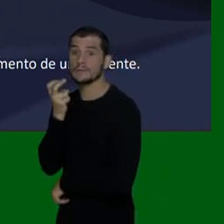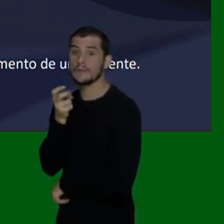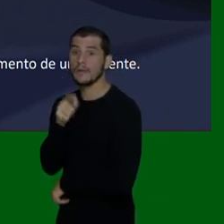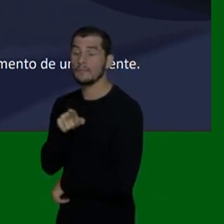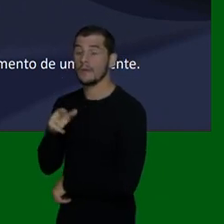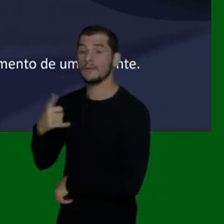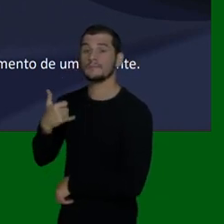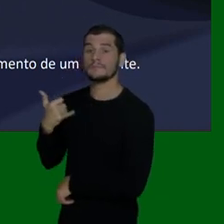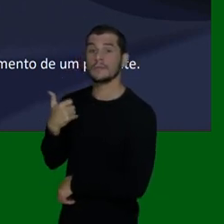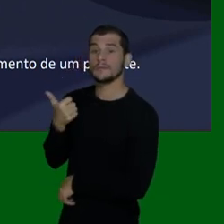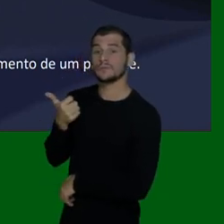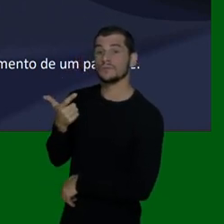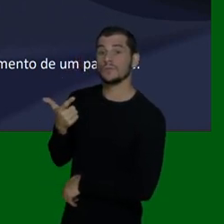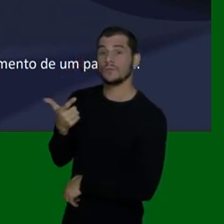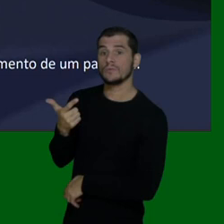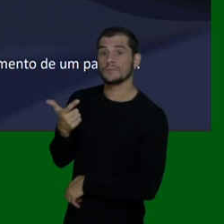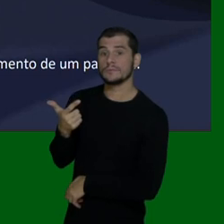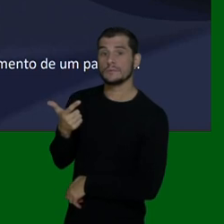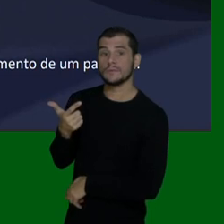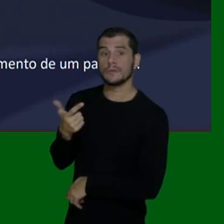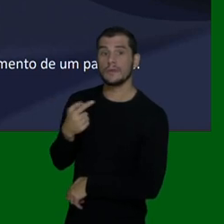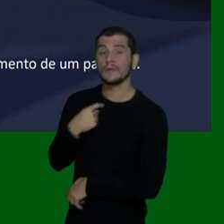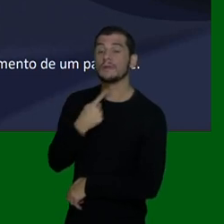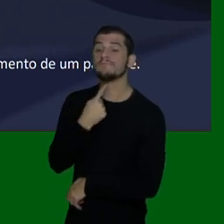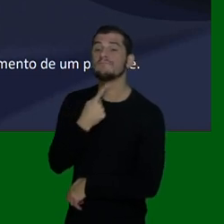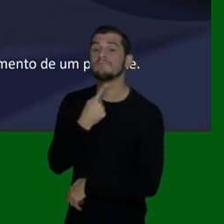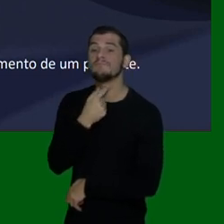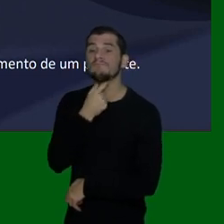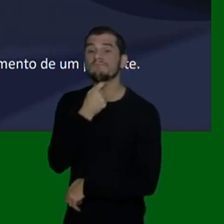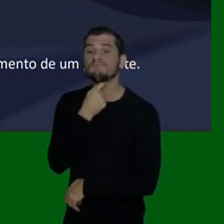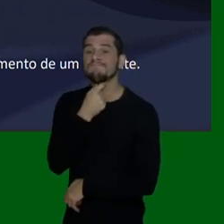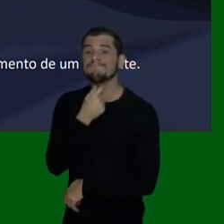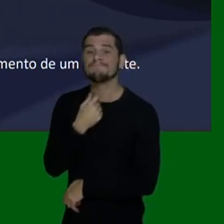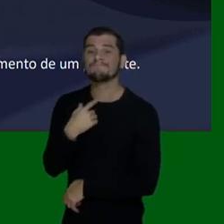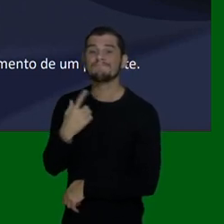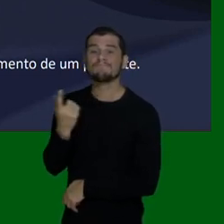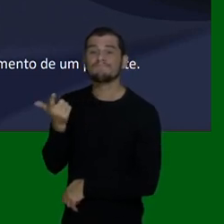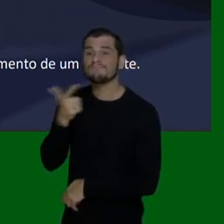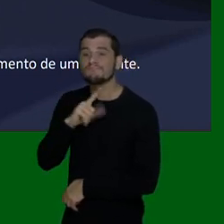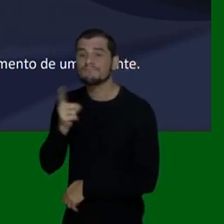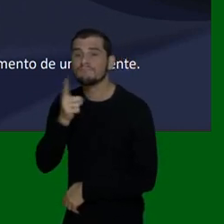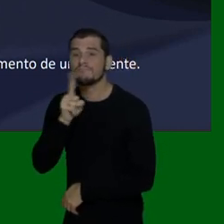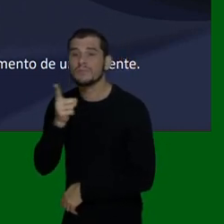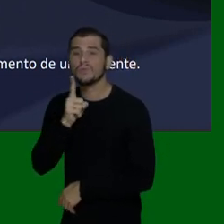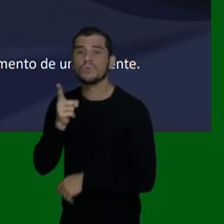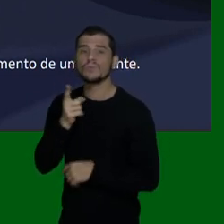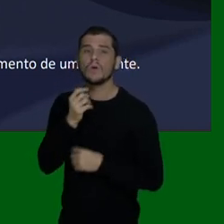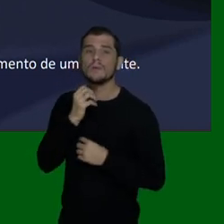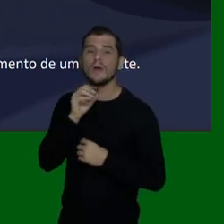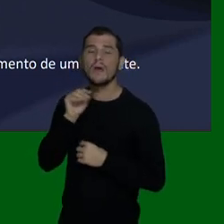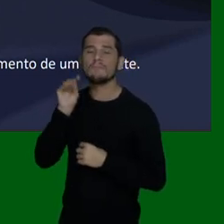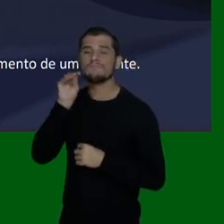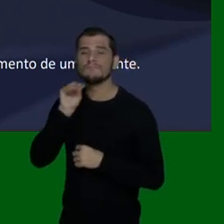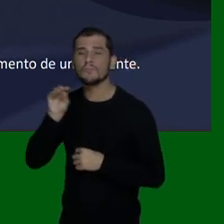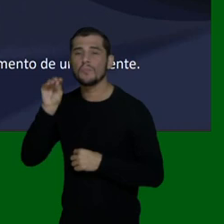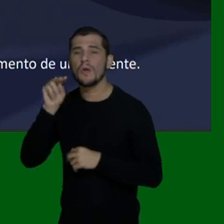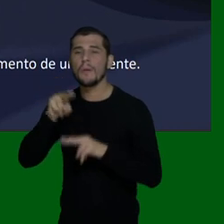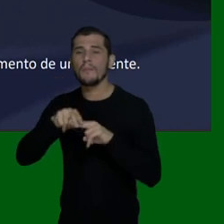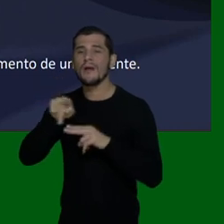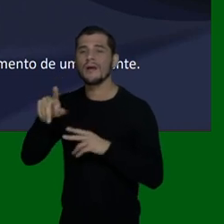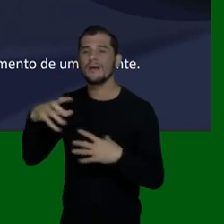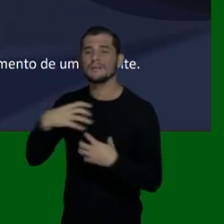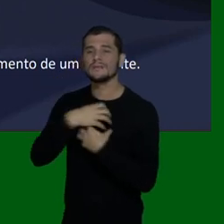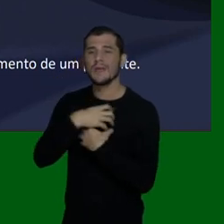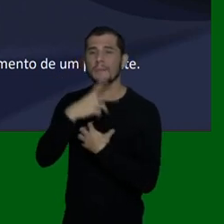disse assim para mim ruído na garganta soluço na garganta quando eu escutei aquele